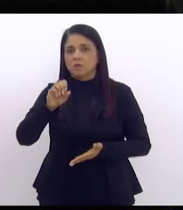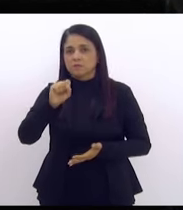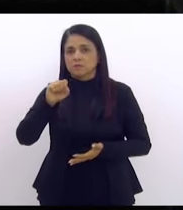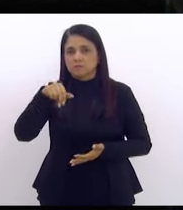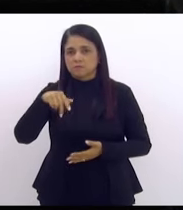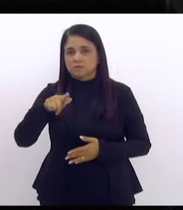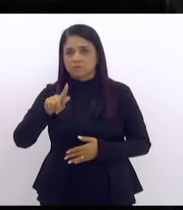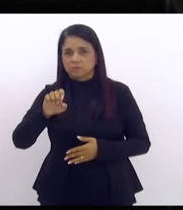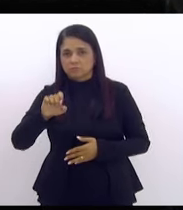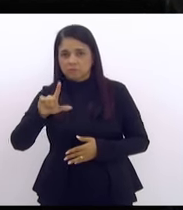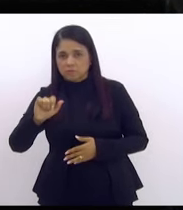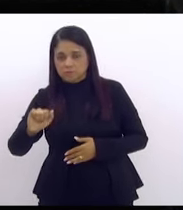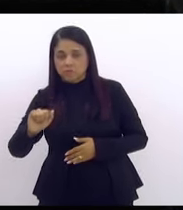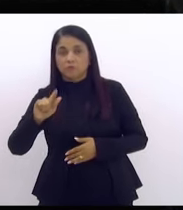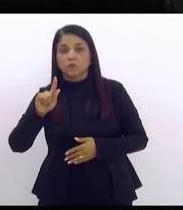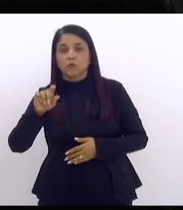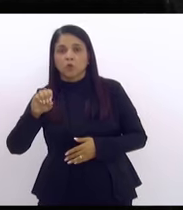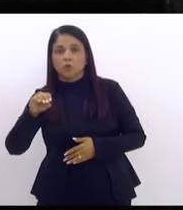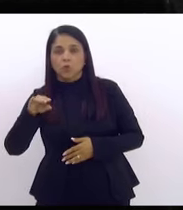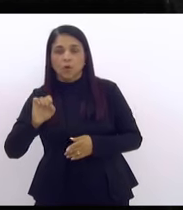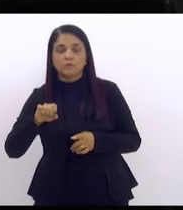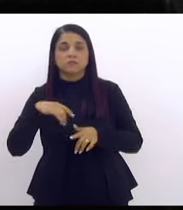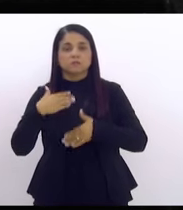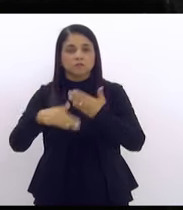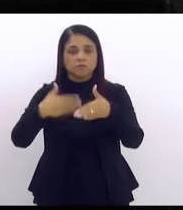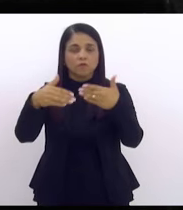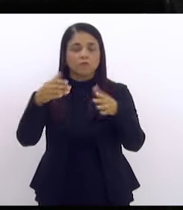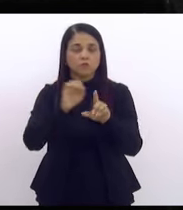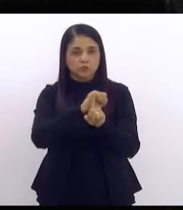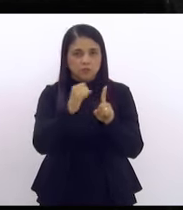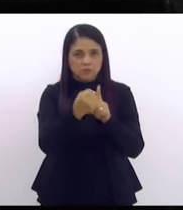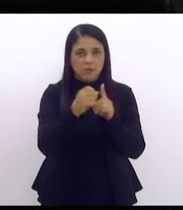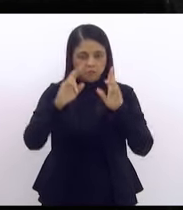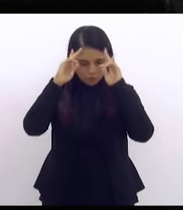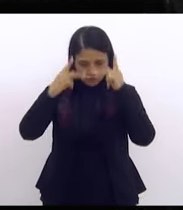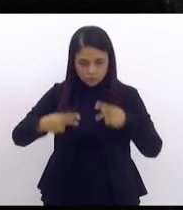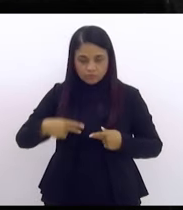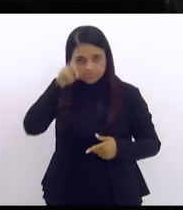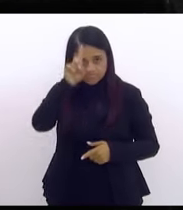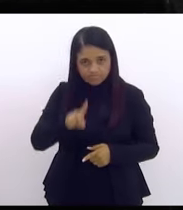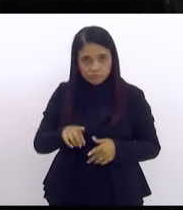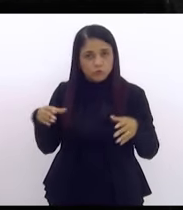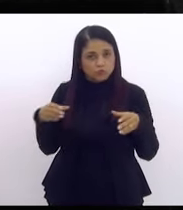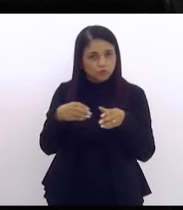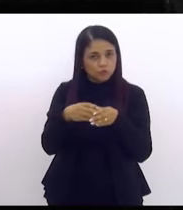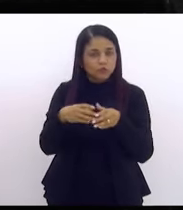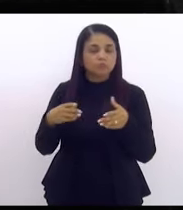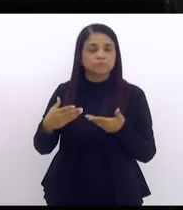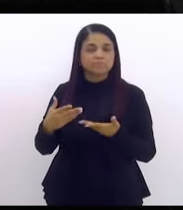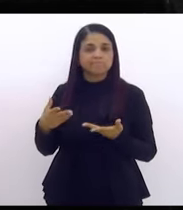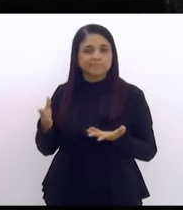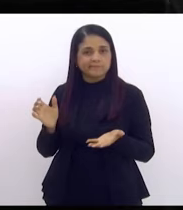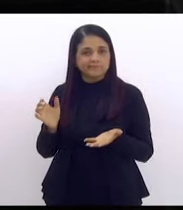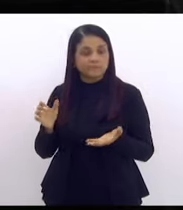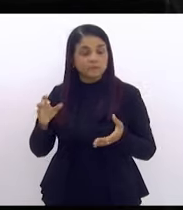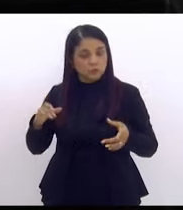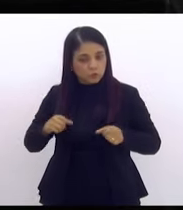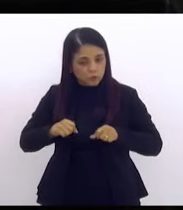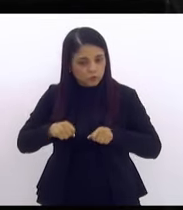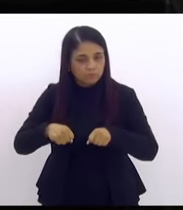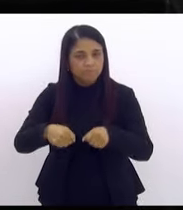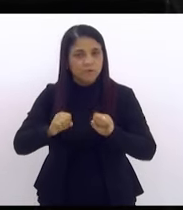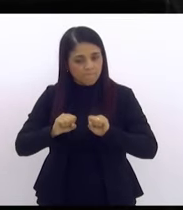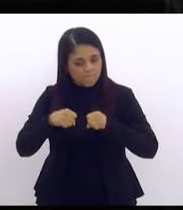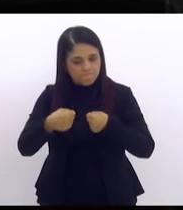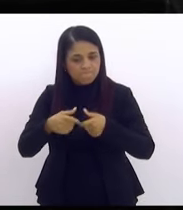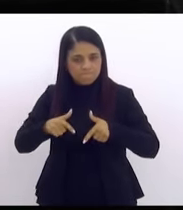a secretária de Desenvolvimento Social e Direitos Humanos, também com sua equipe, já iniciando, junto com a Secretaria